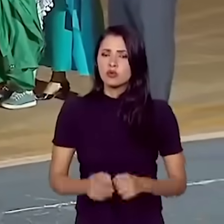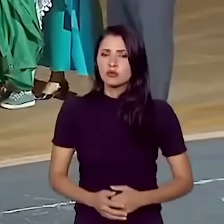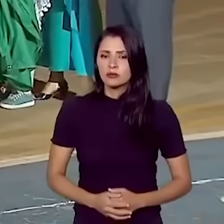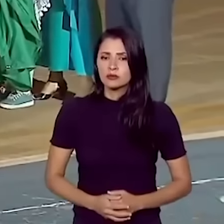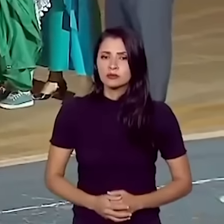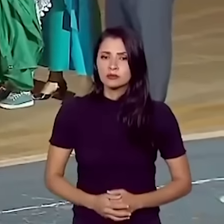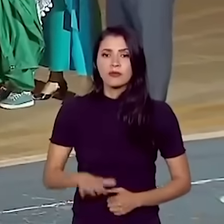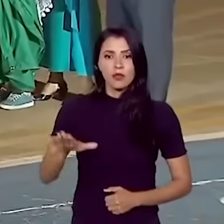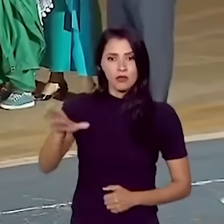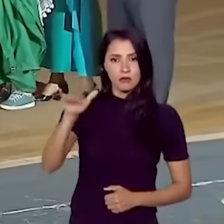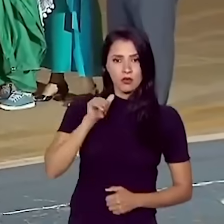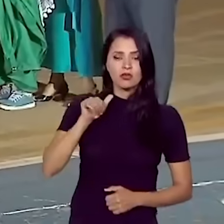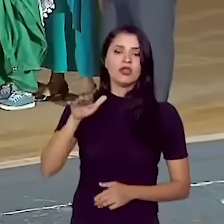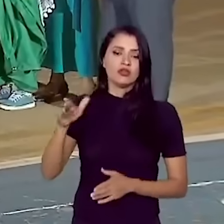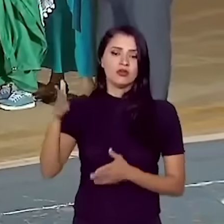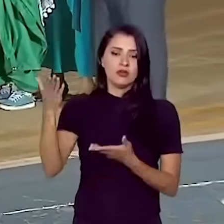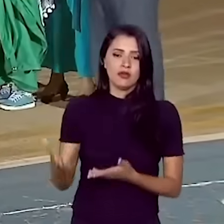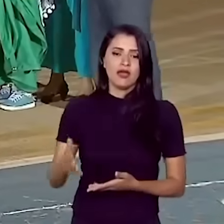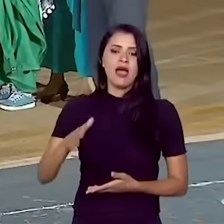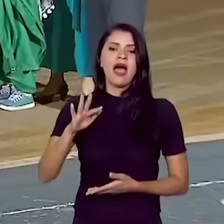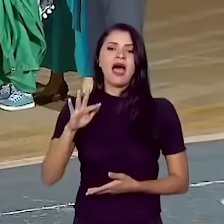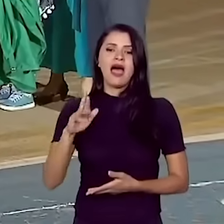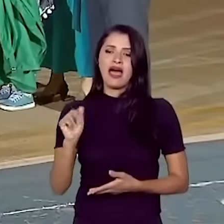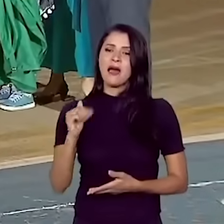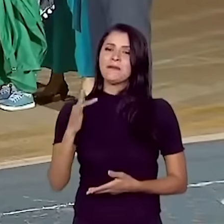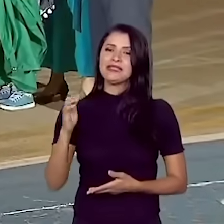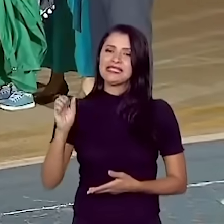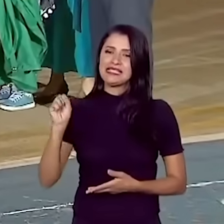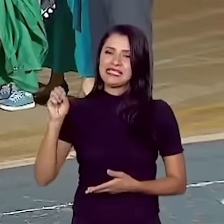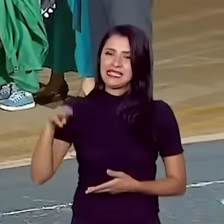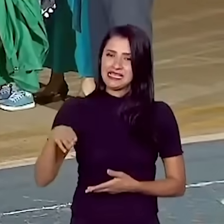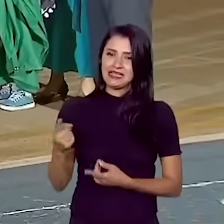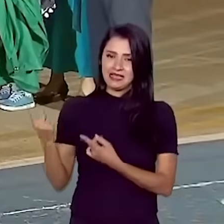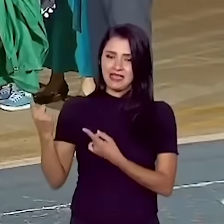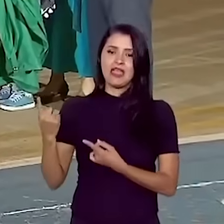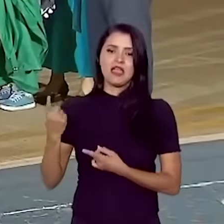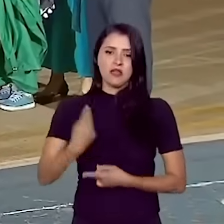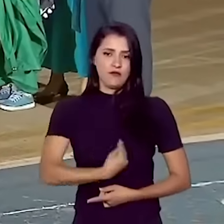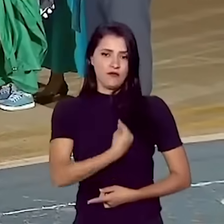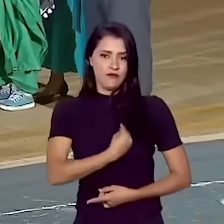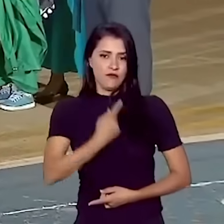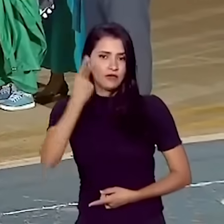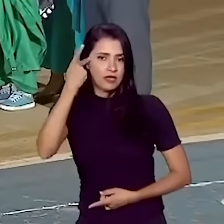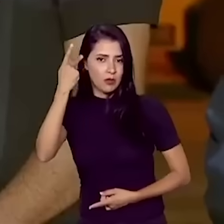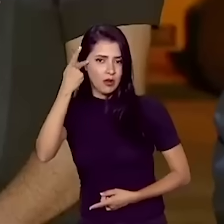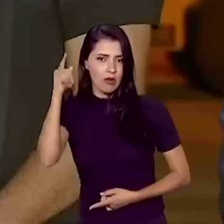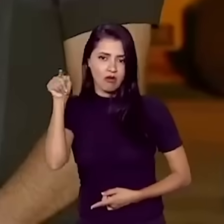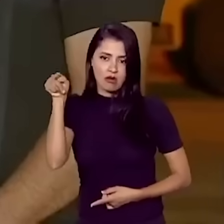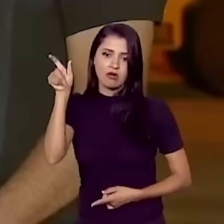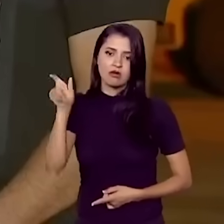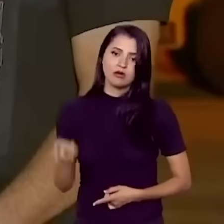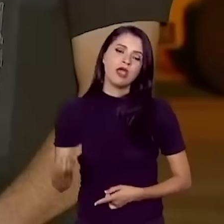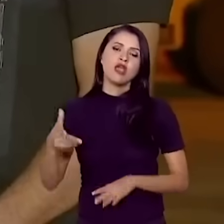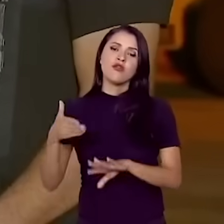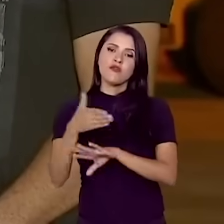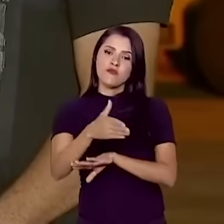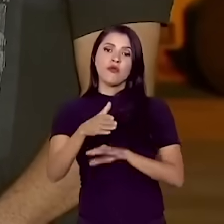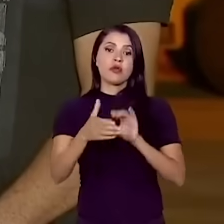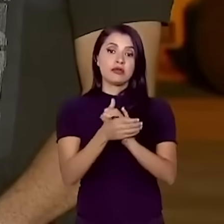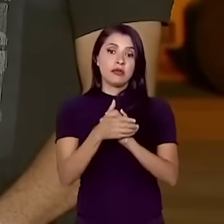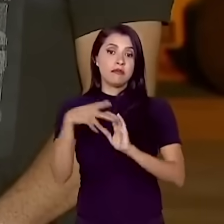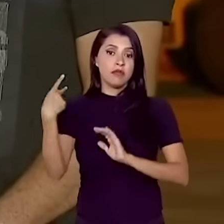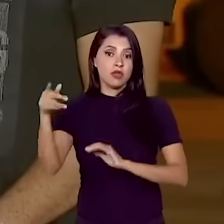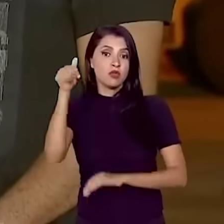Eu mandei chamar o Rafan aqui, porque o Rafan, ele mora em São Paulo, ele foi a um casamento da